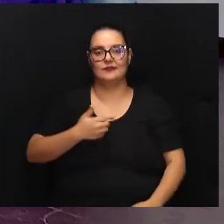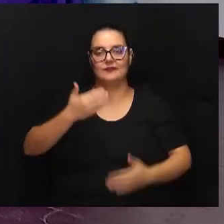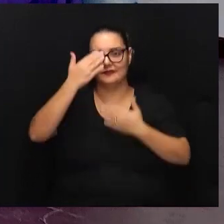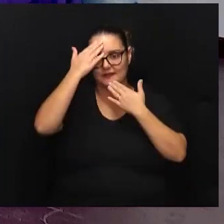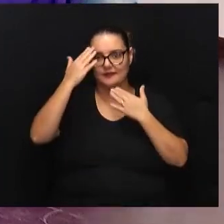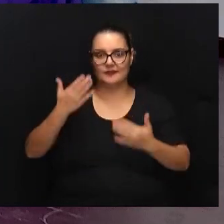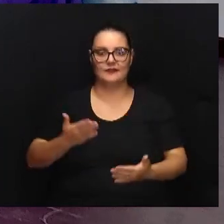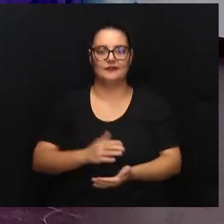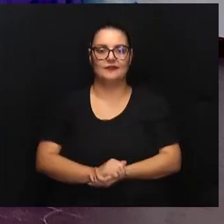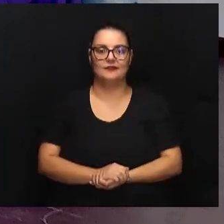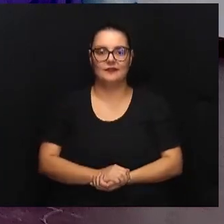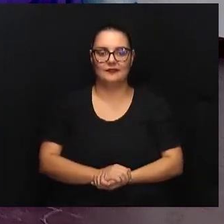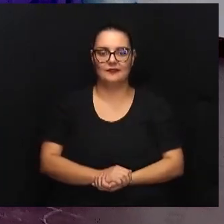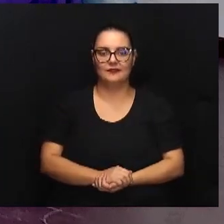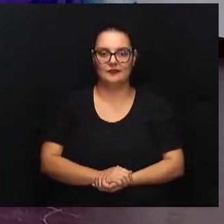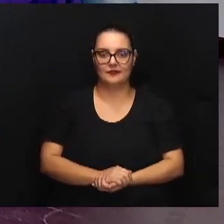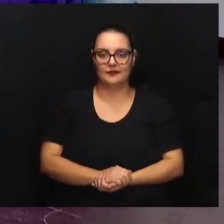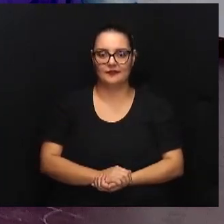de diálogo para a gente. Obrigada.